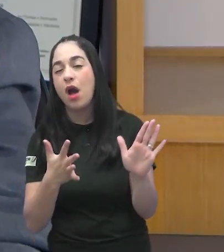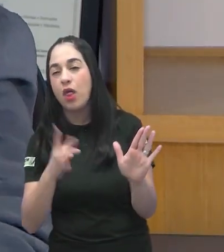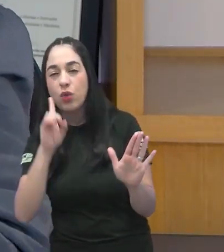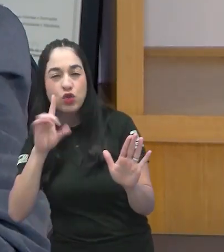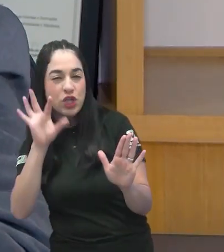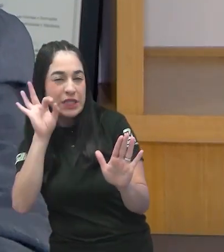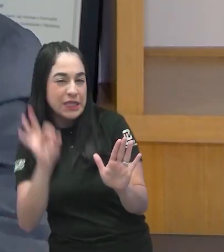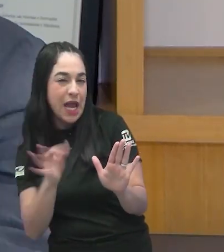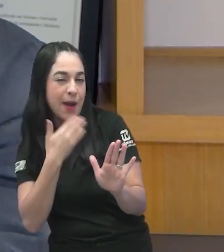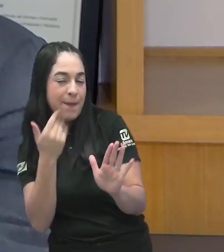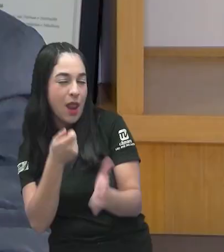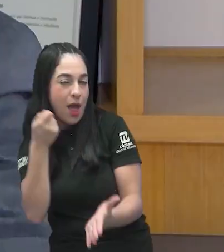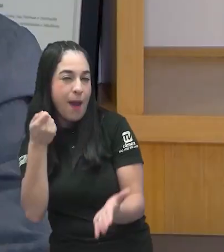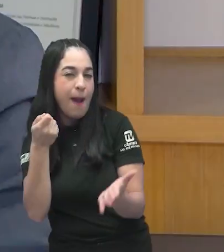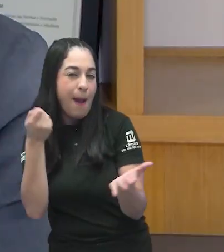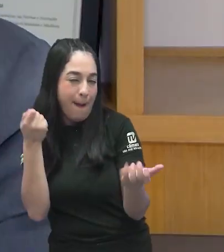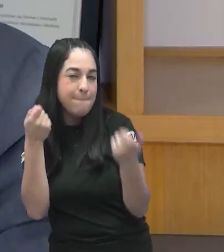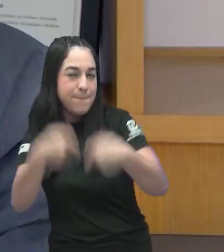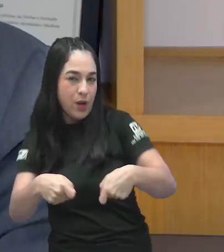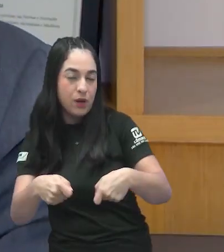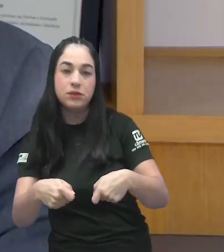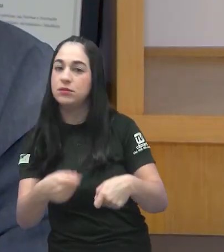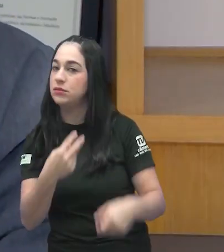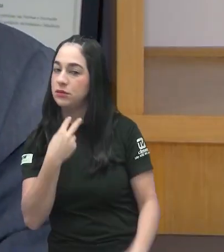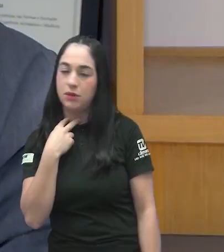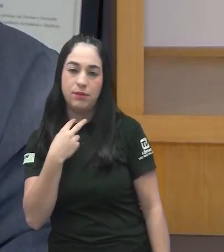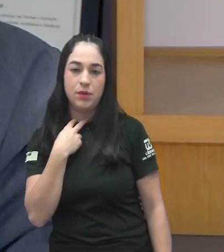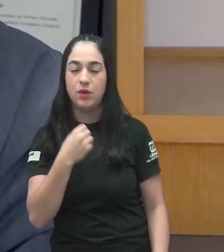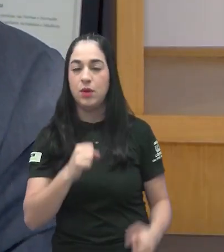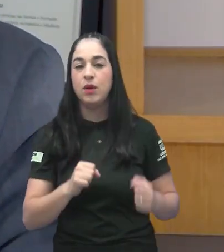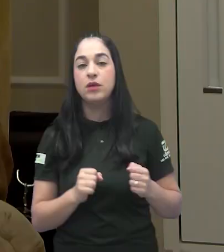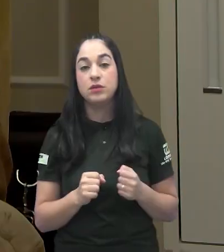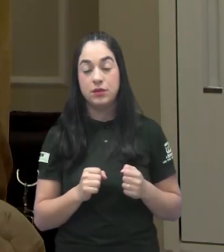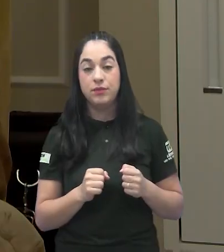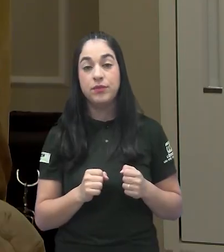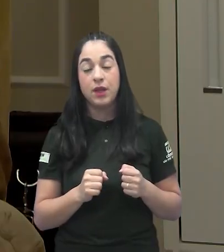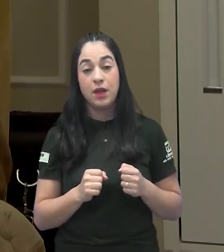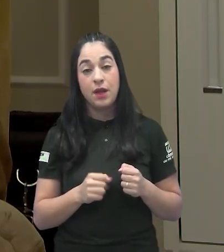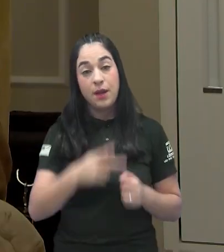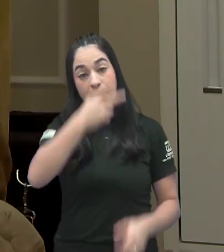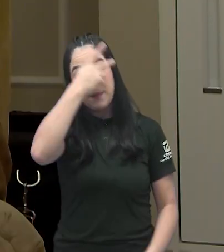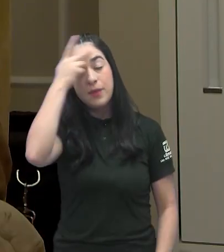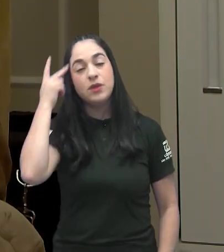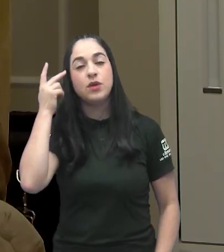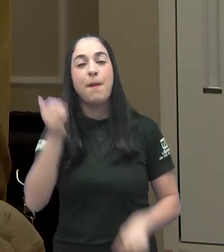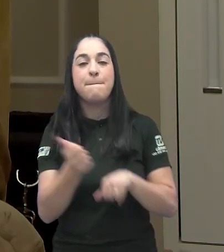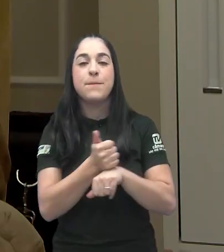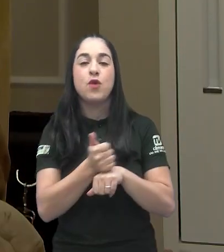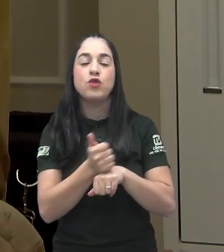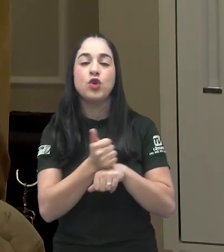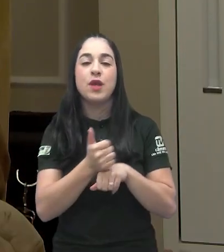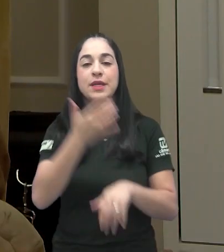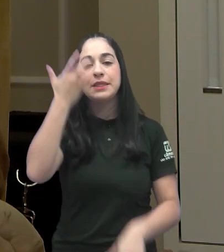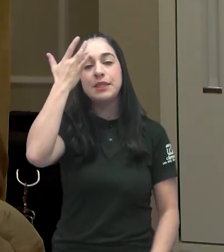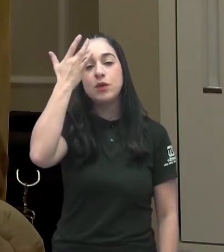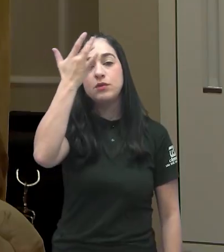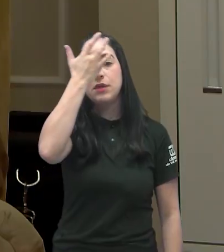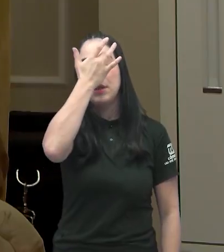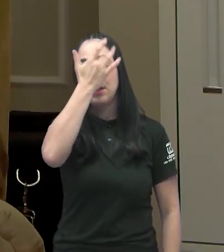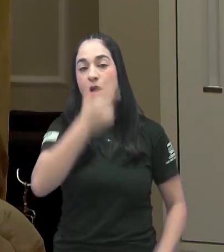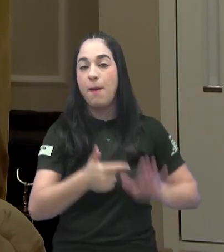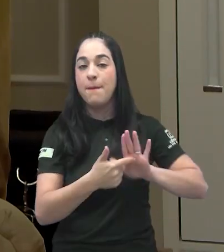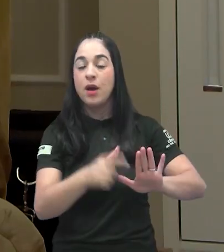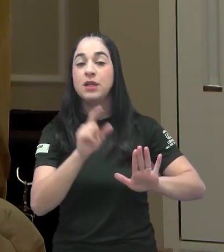de evento é melhor para se apostar ou não. Também isso aí não pode, tá? Segundo especialistas em saúde mental, as